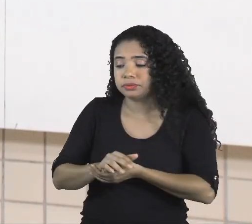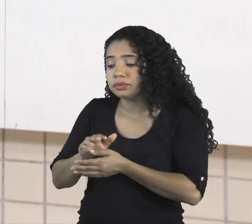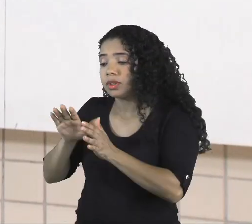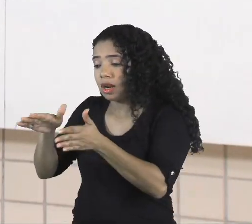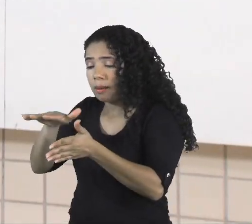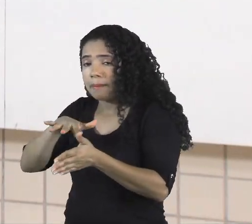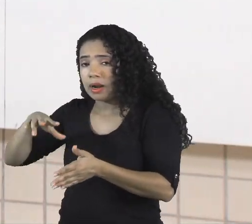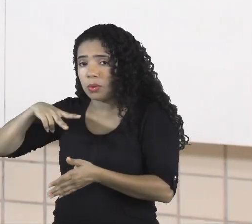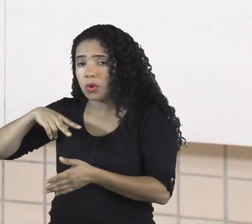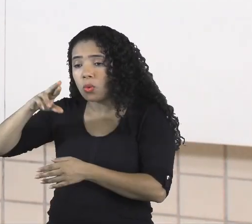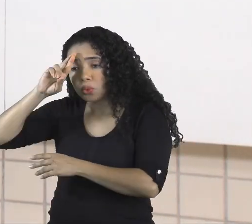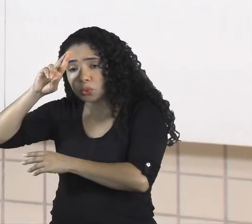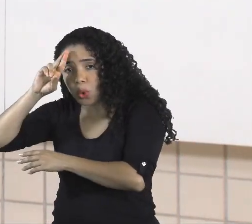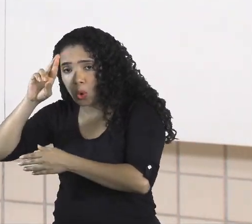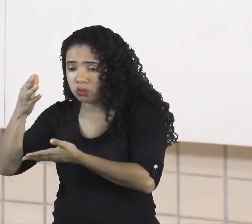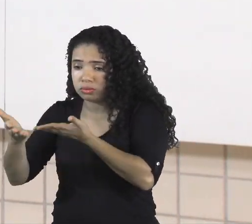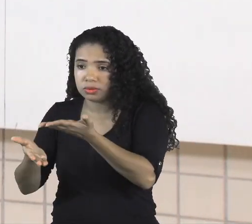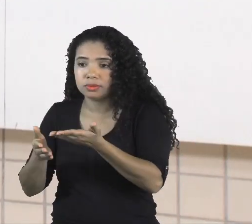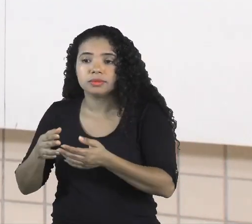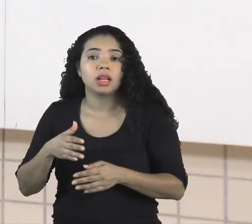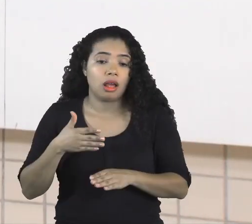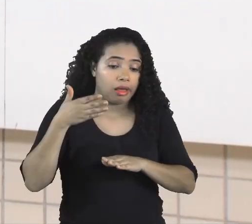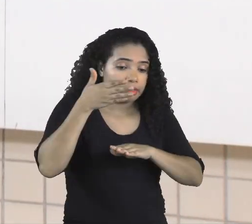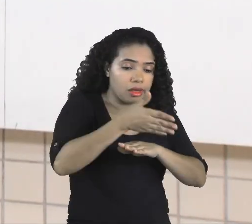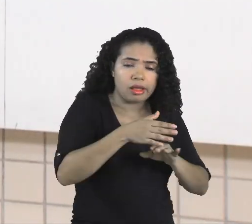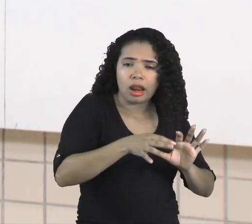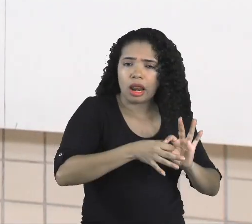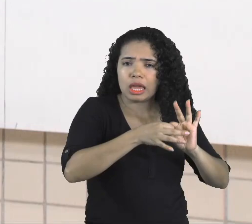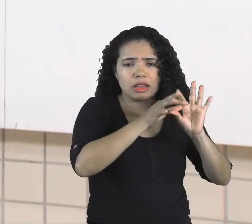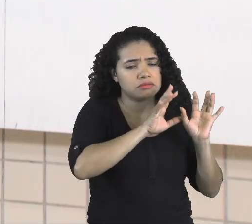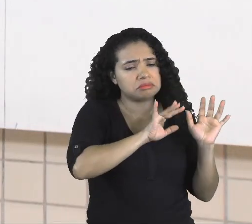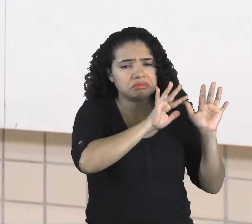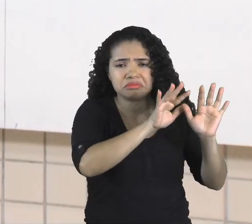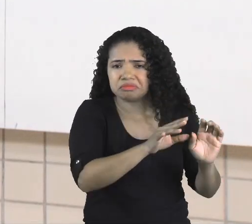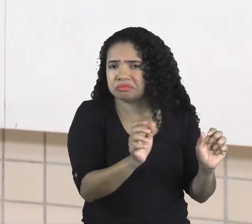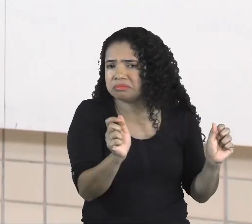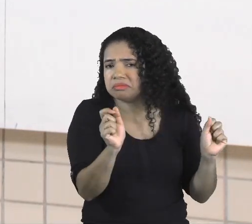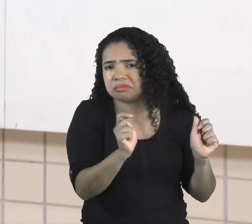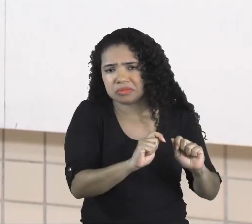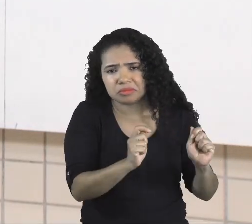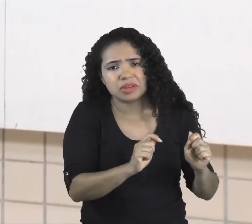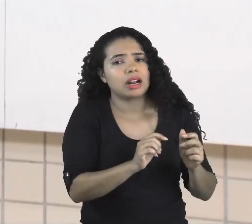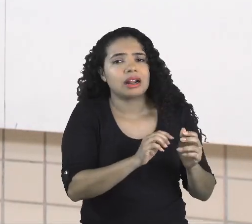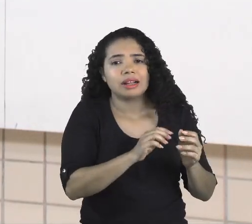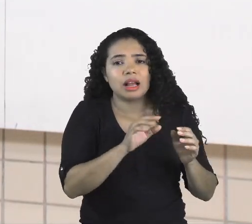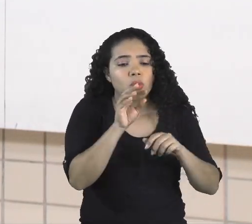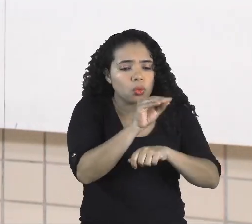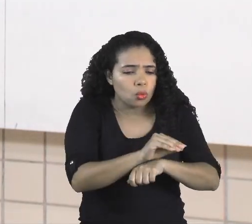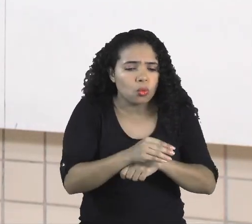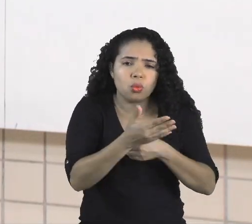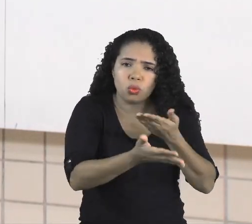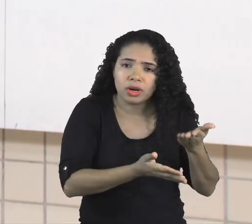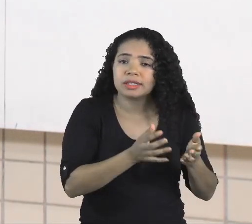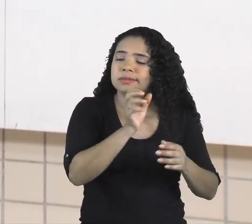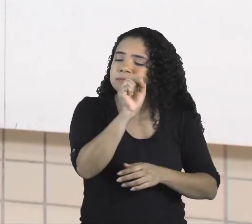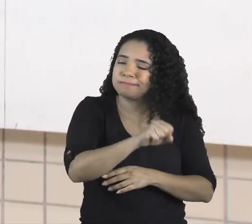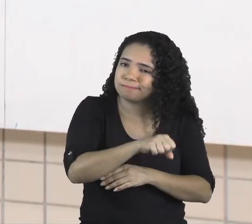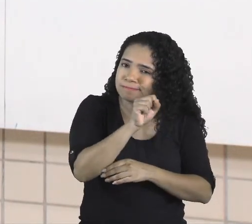dono. Você tem acesso ao patrimônio público? Sim. Você precisa preservar, conservar?